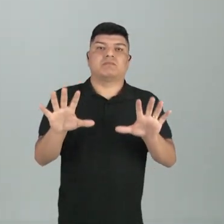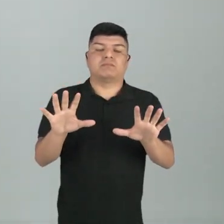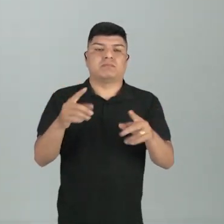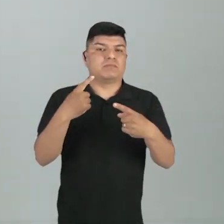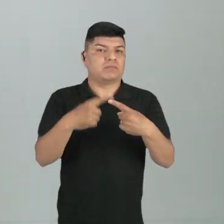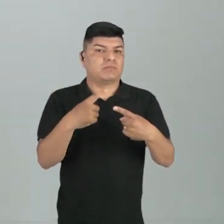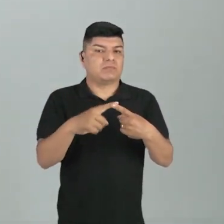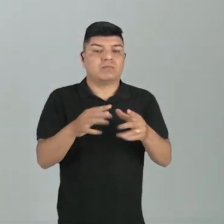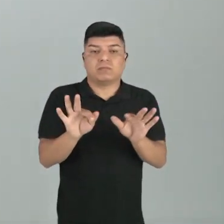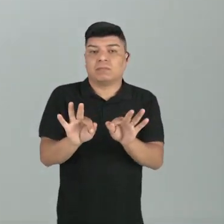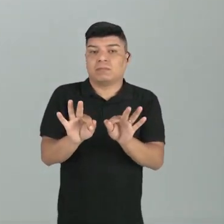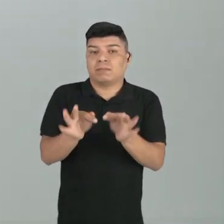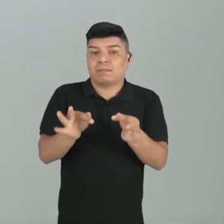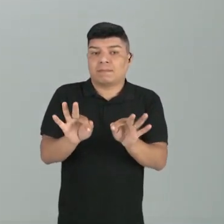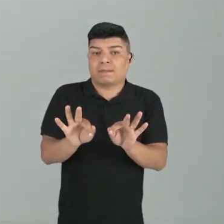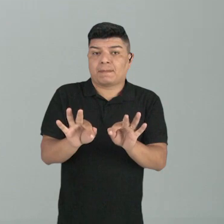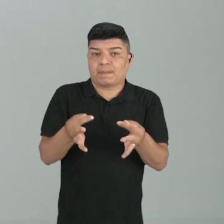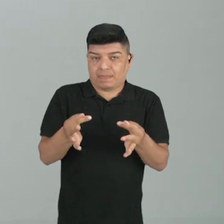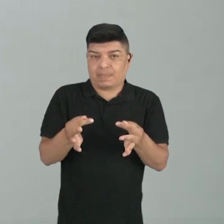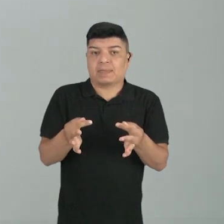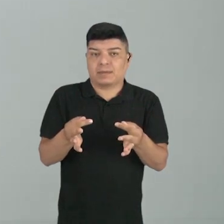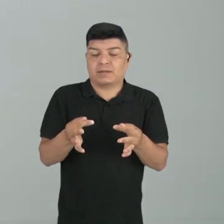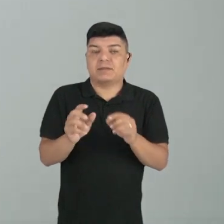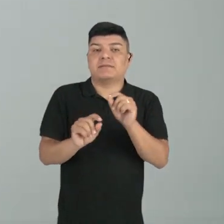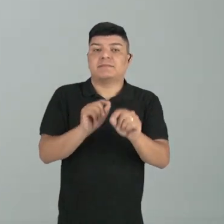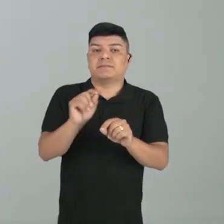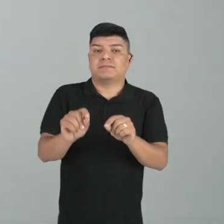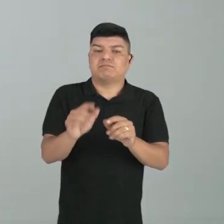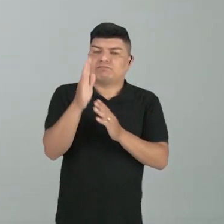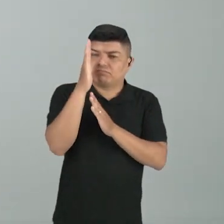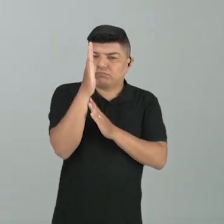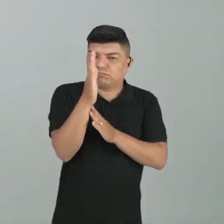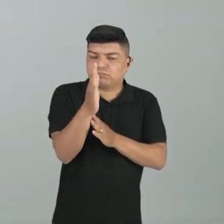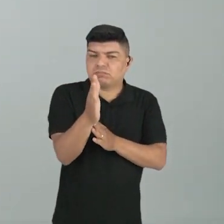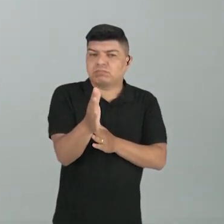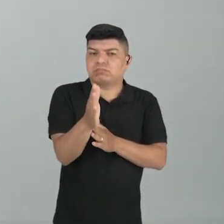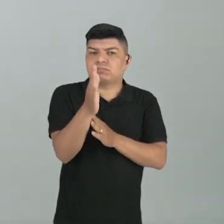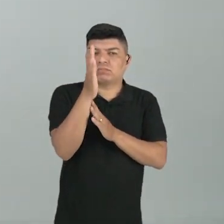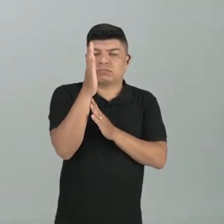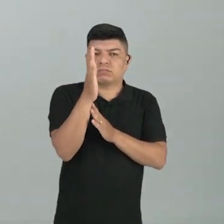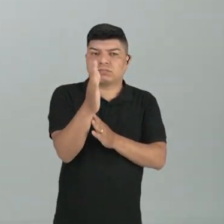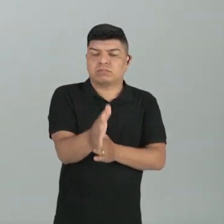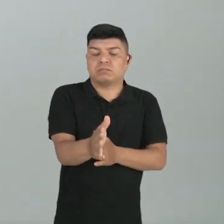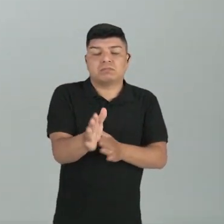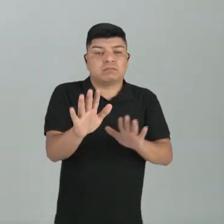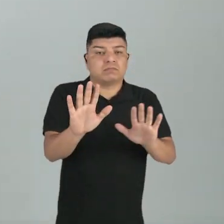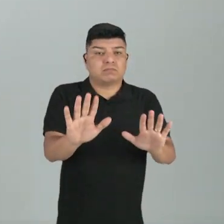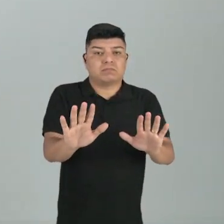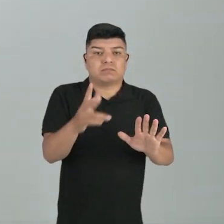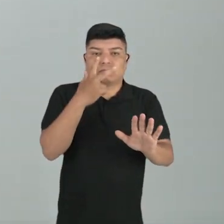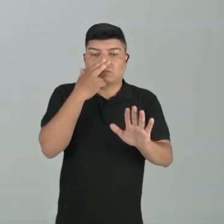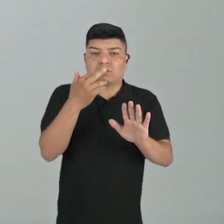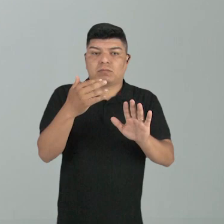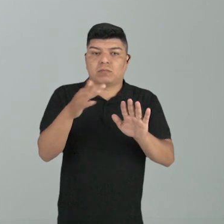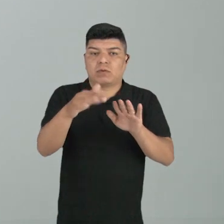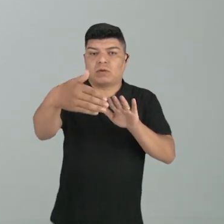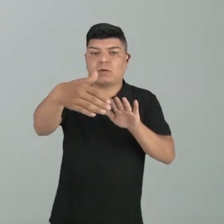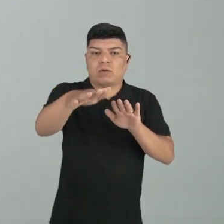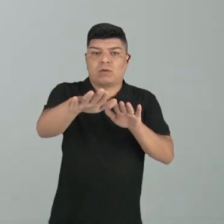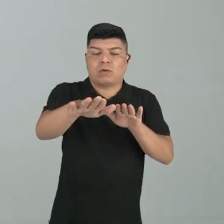Porque simplesmente este teórico, ele caminhou em uma via praticamente na contramão